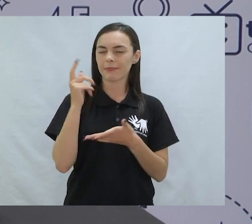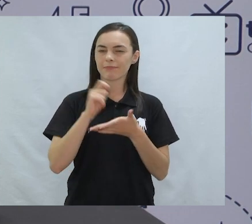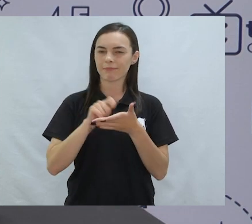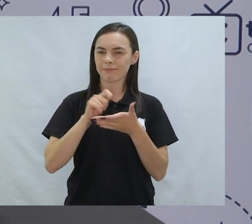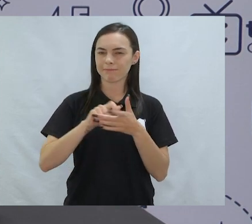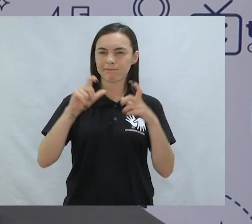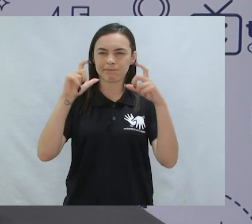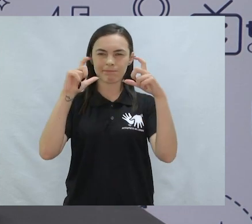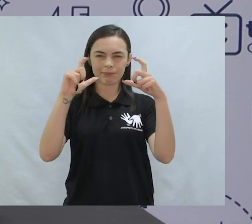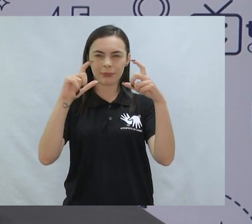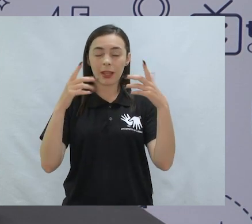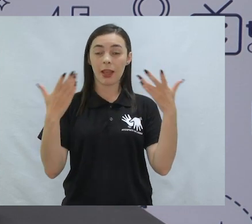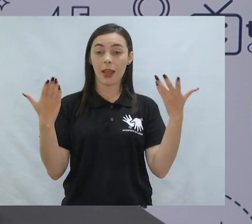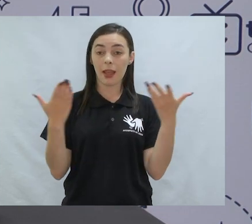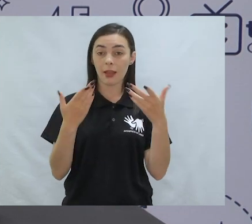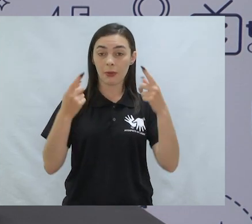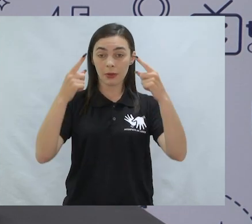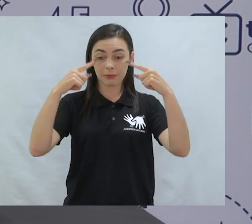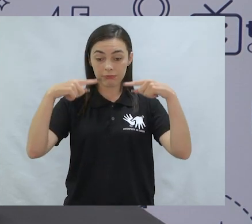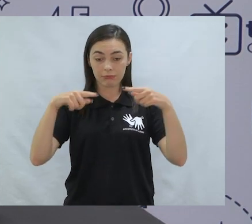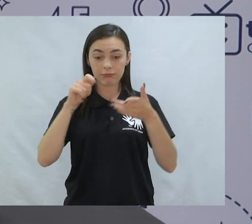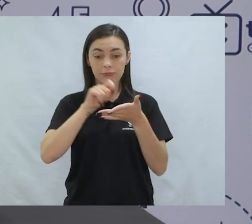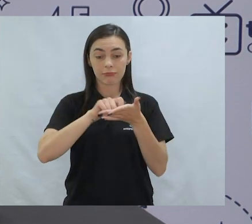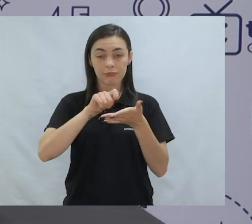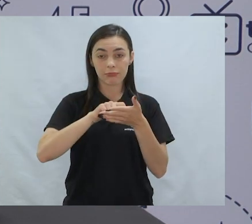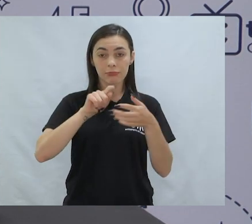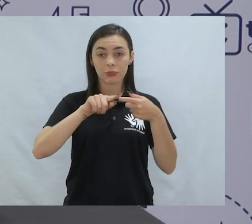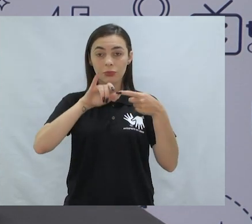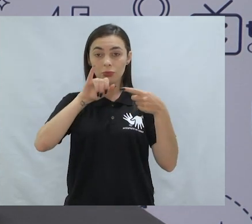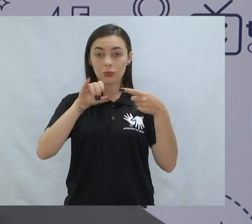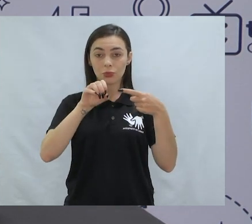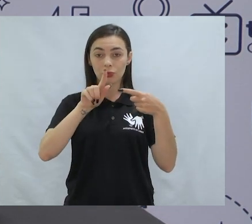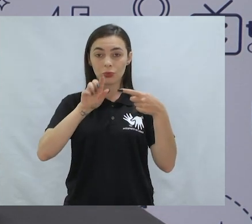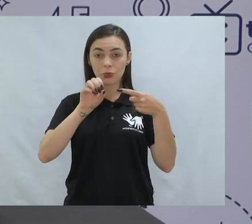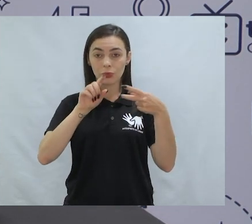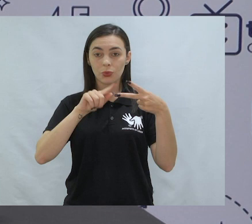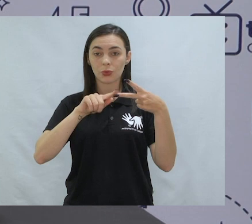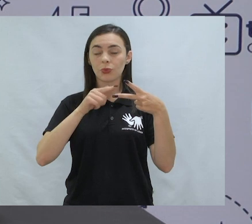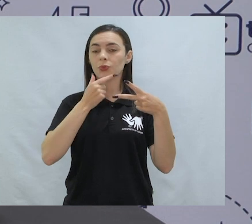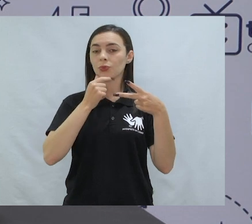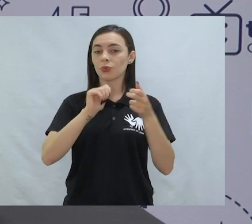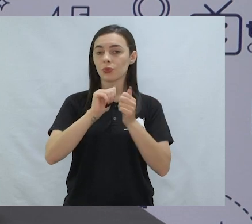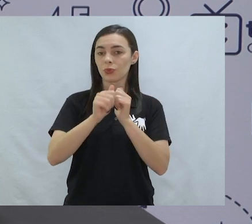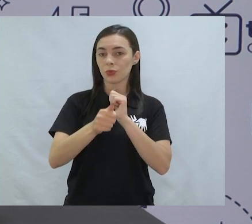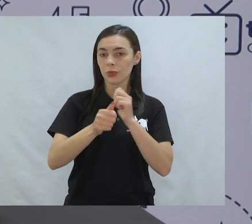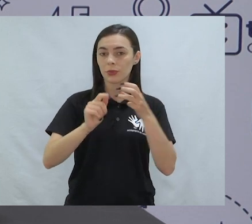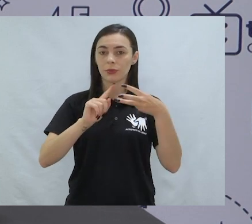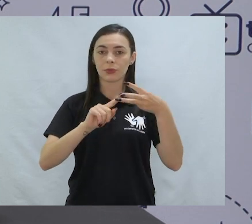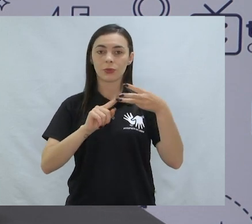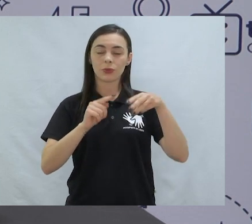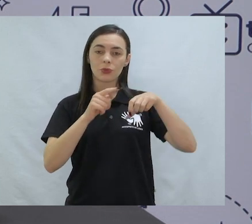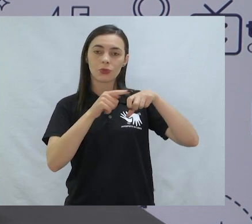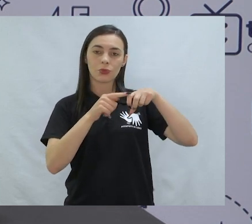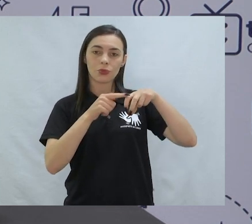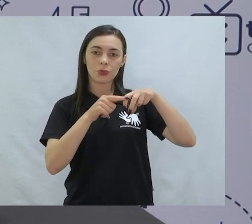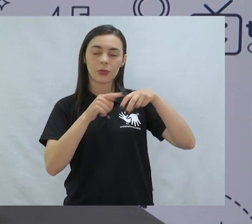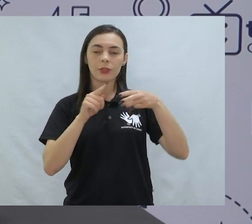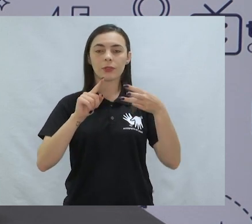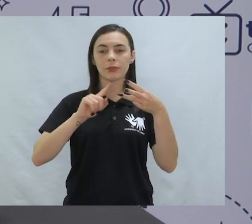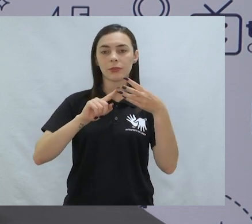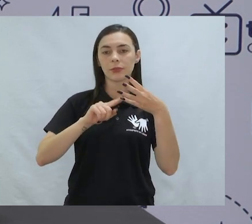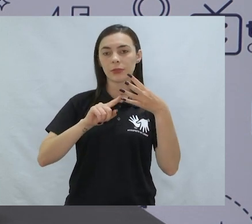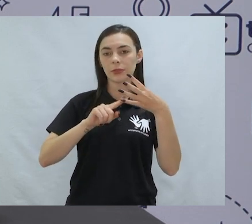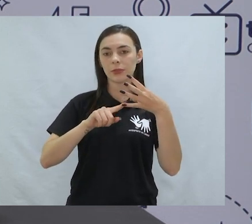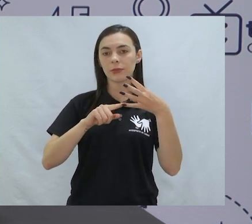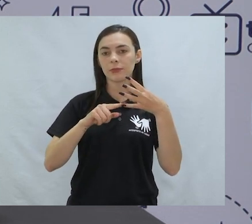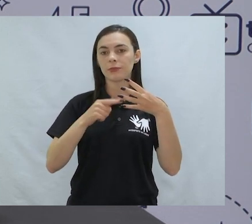onde você já fez o cabeçalho, e você escreva lá, jogo, jogador, joelho